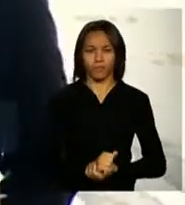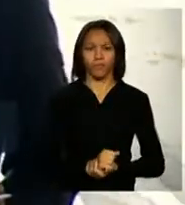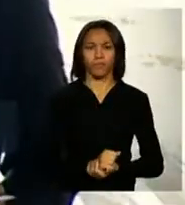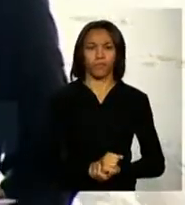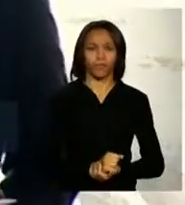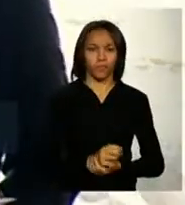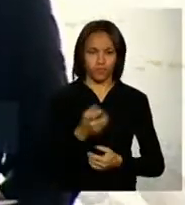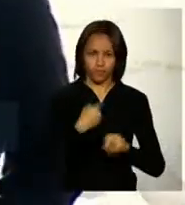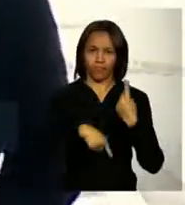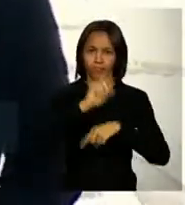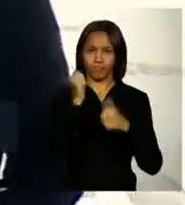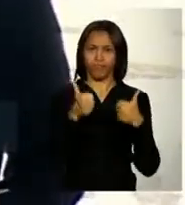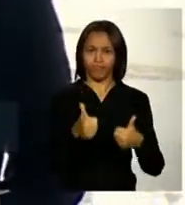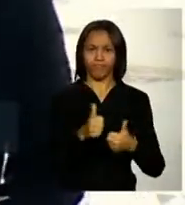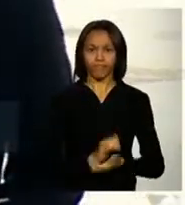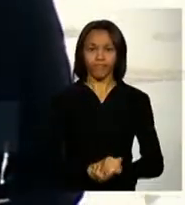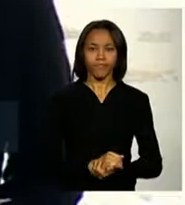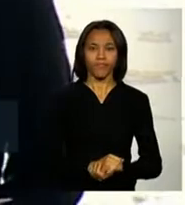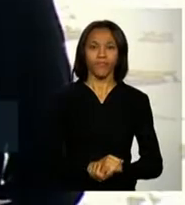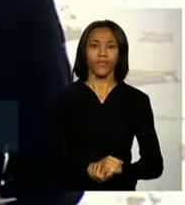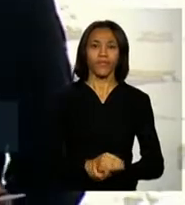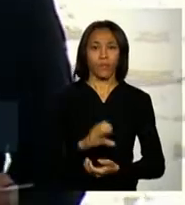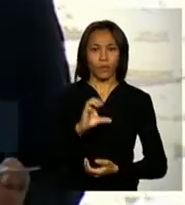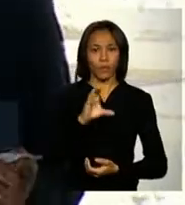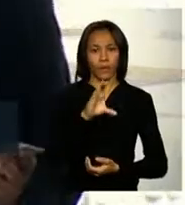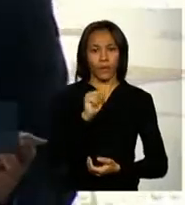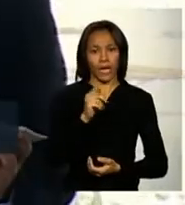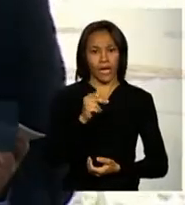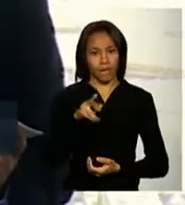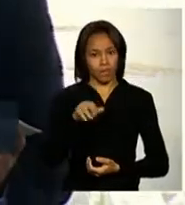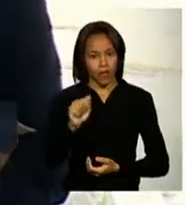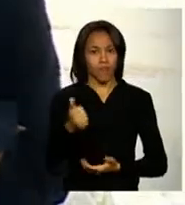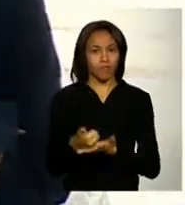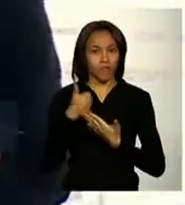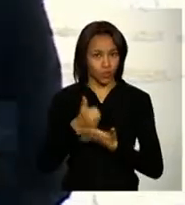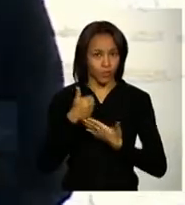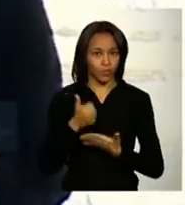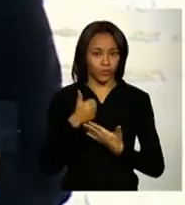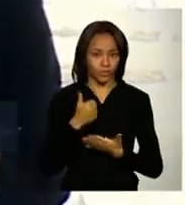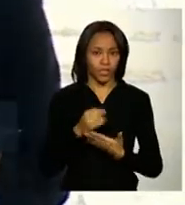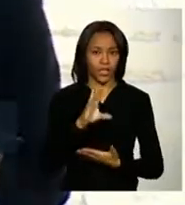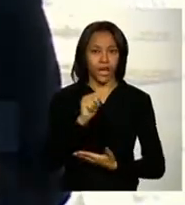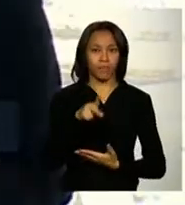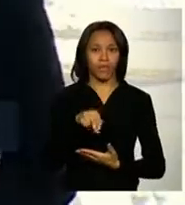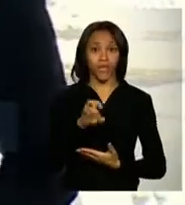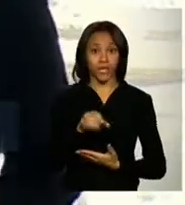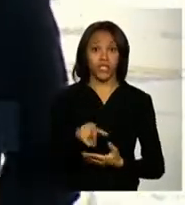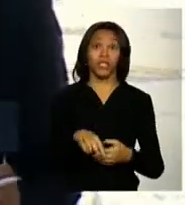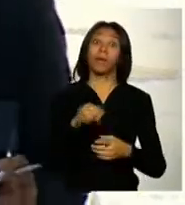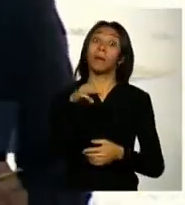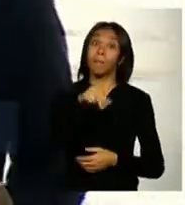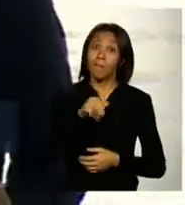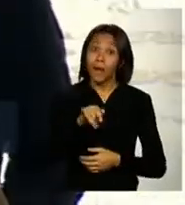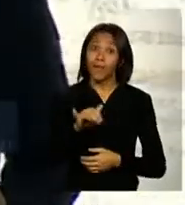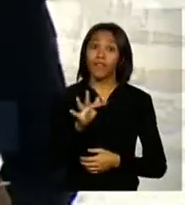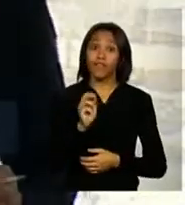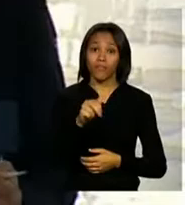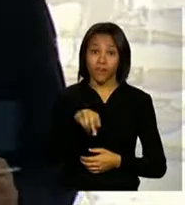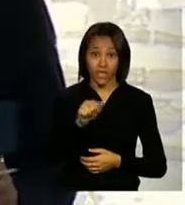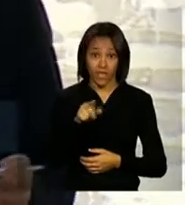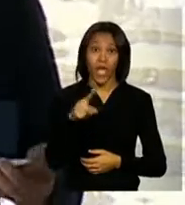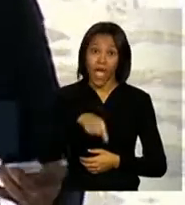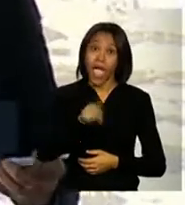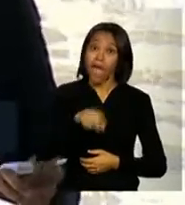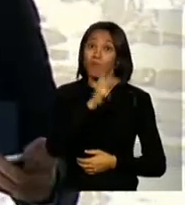promissora também Margarete Cabral minha chefe gabinete Nossa amiga querida Maria Fernanda orgulho de Brasília professora